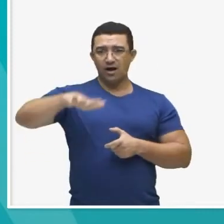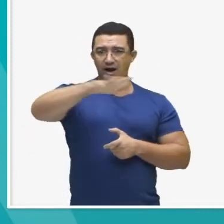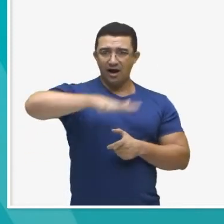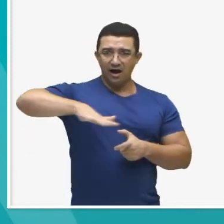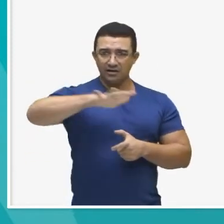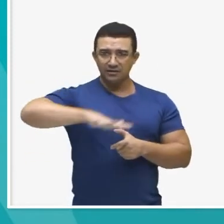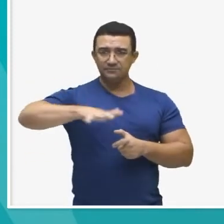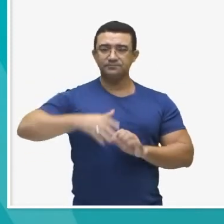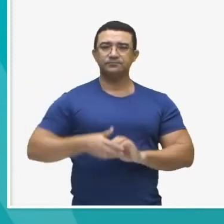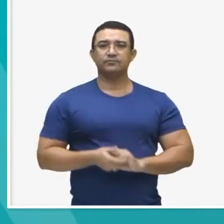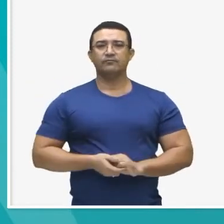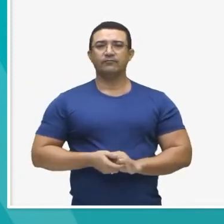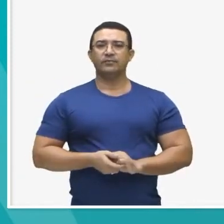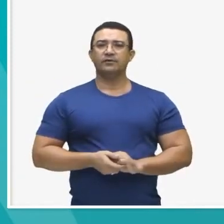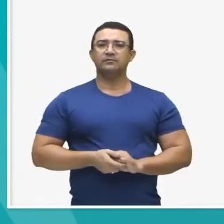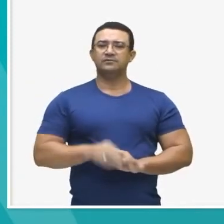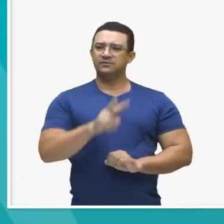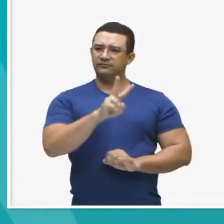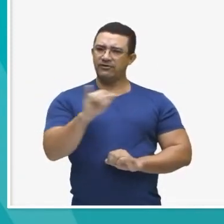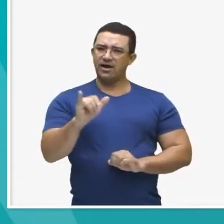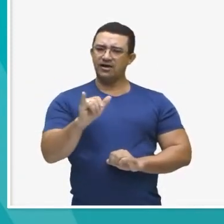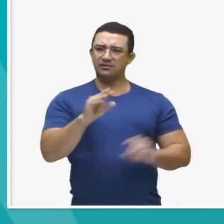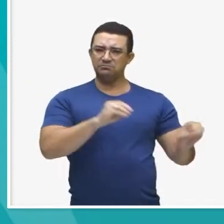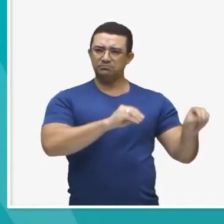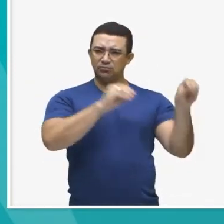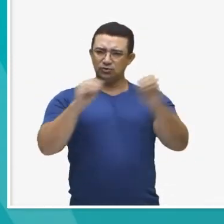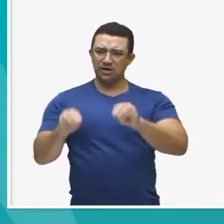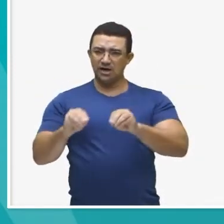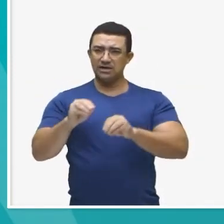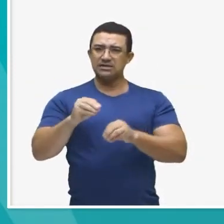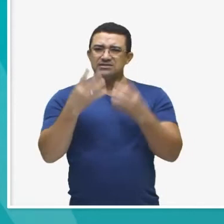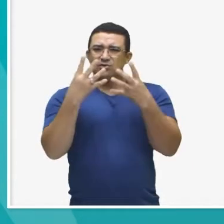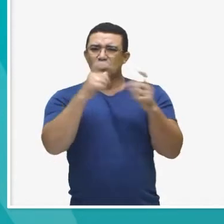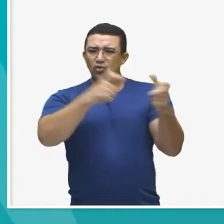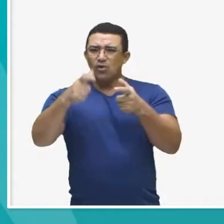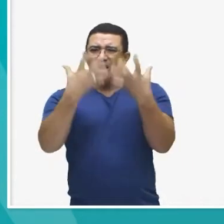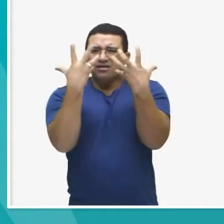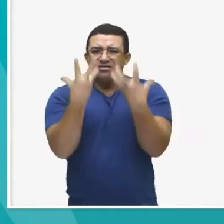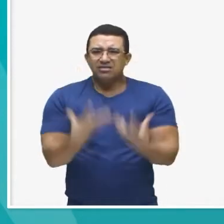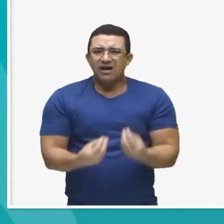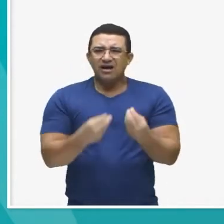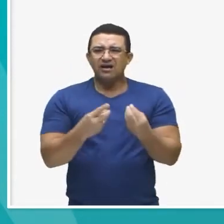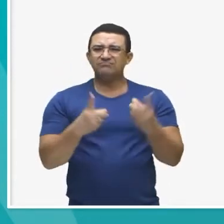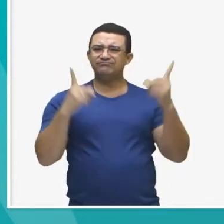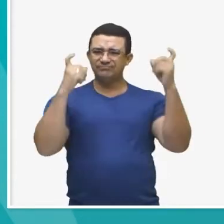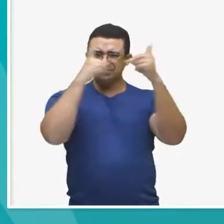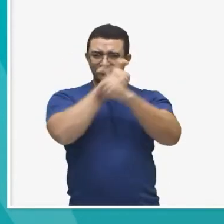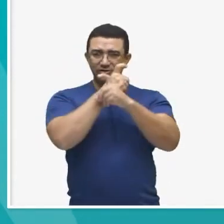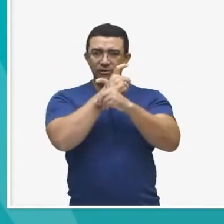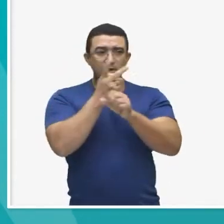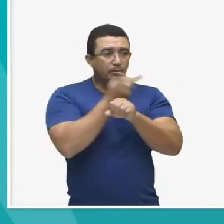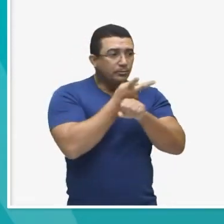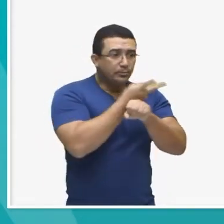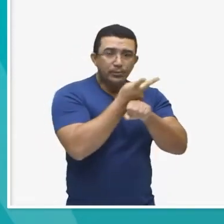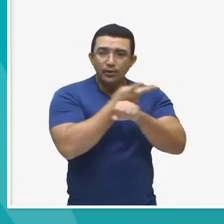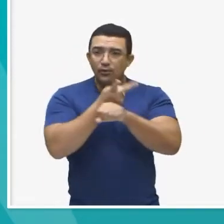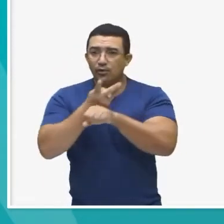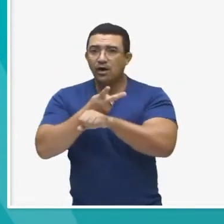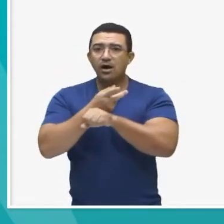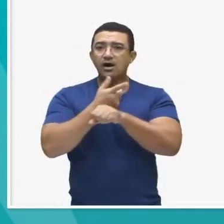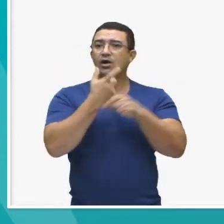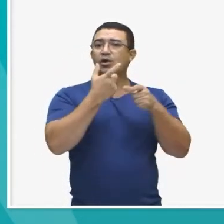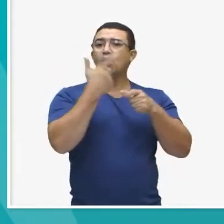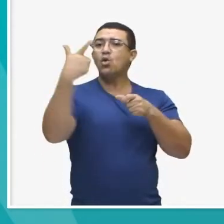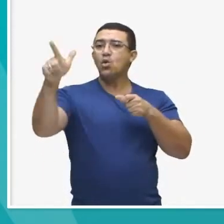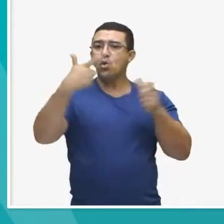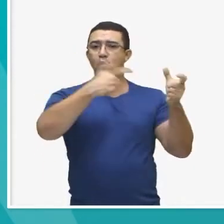vai sair então dessa parte que é mais seca, vamos dizer assim, mais difícil, e vai buscar um outro lugar para viver ainda